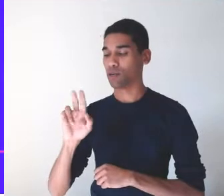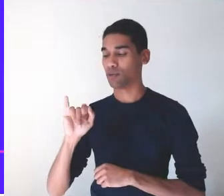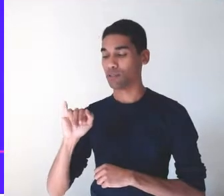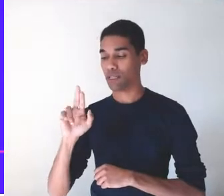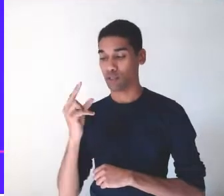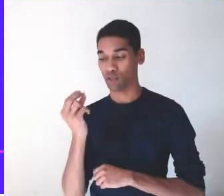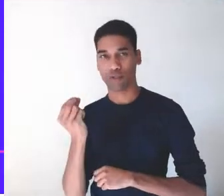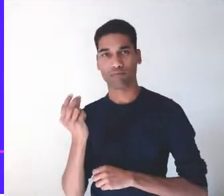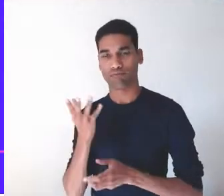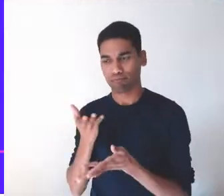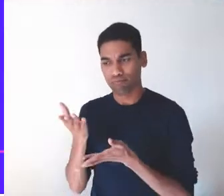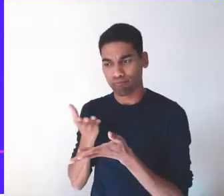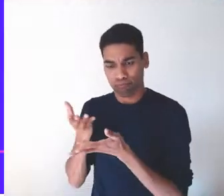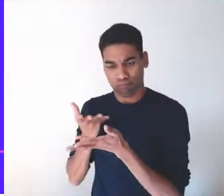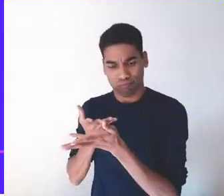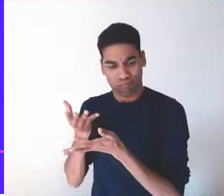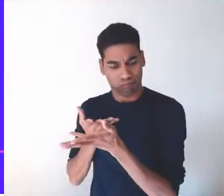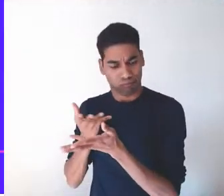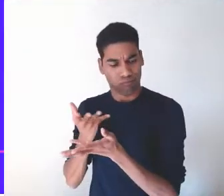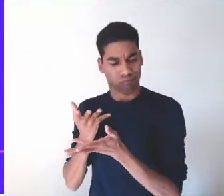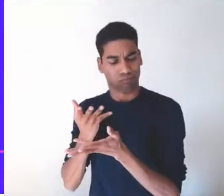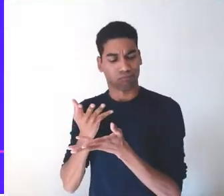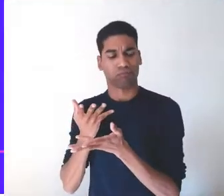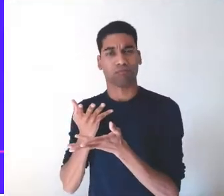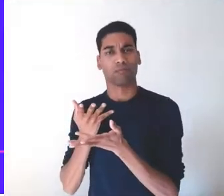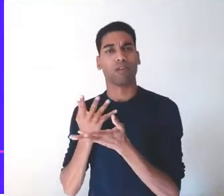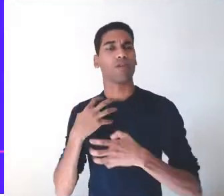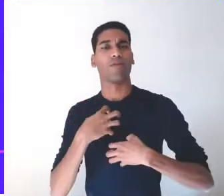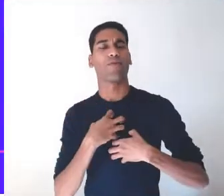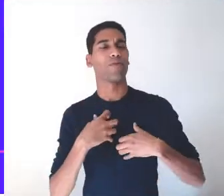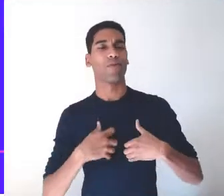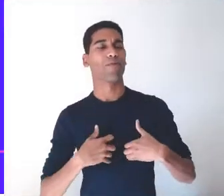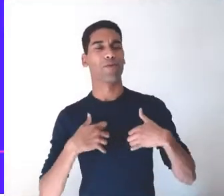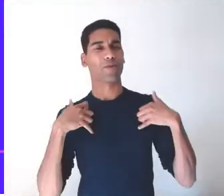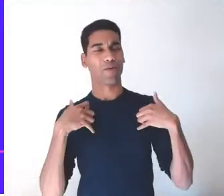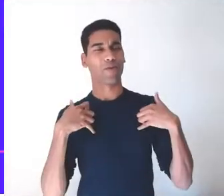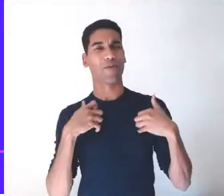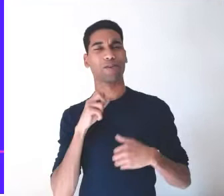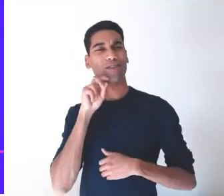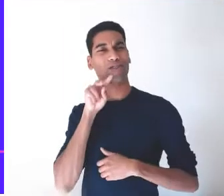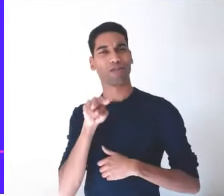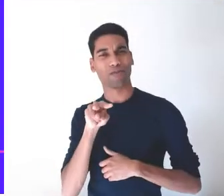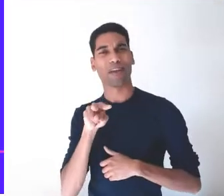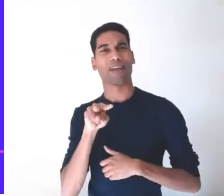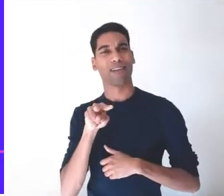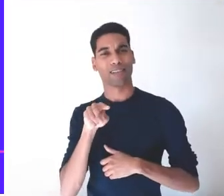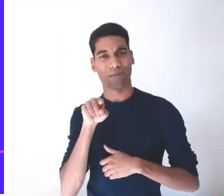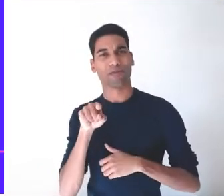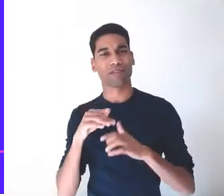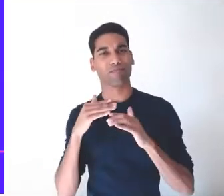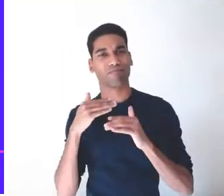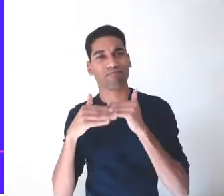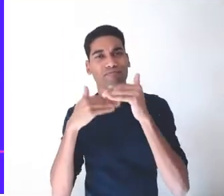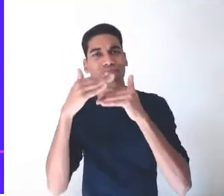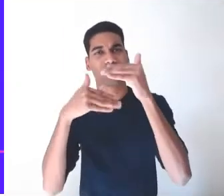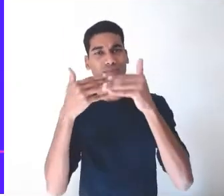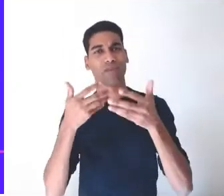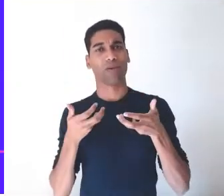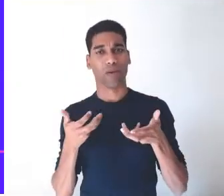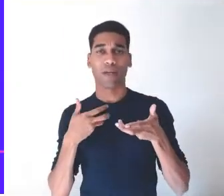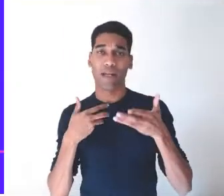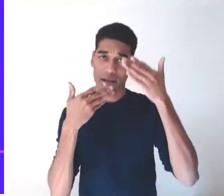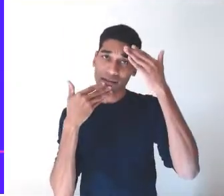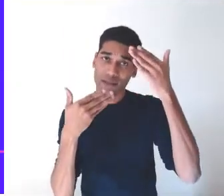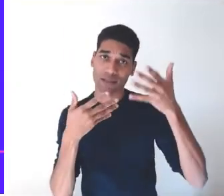fico muito orgulhosa de ver onde vocês chegaram, como vocês cresceram, então agradeço muito pelo convite, também